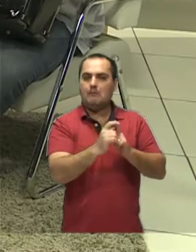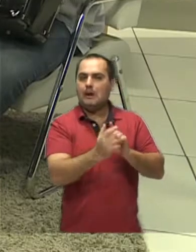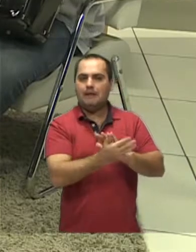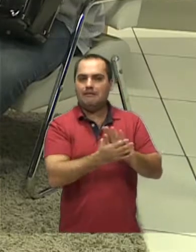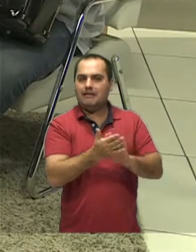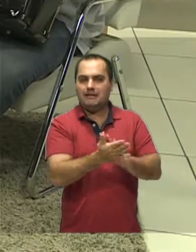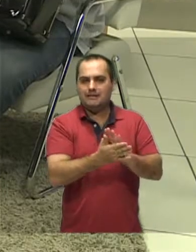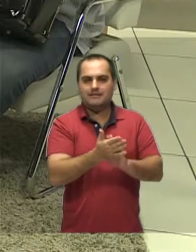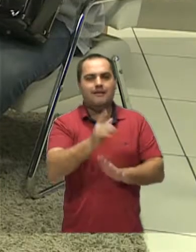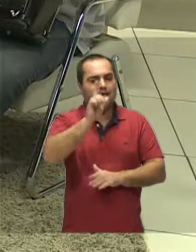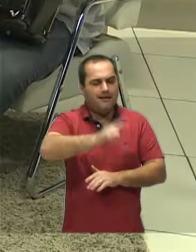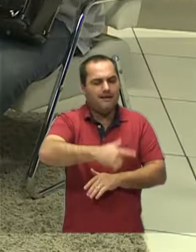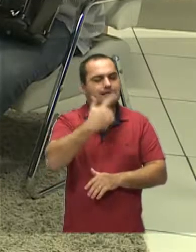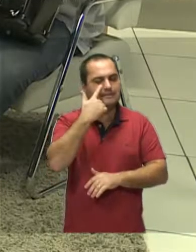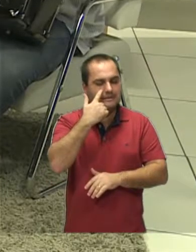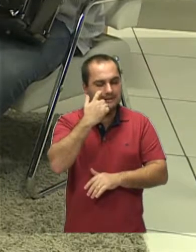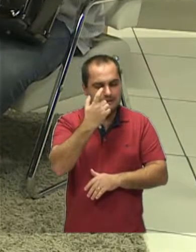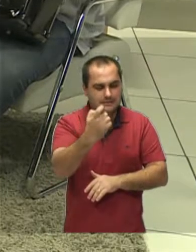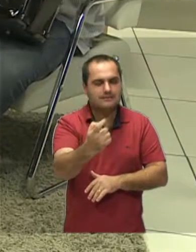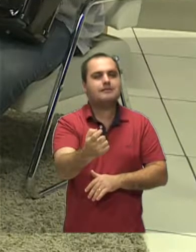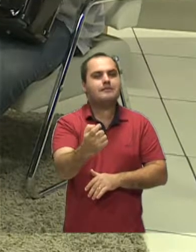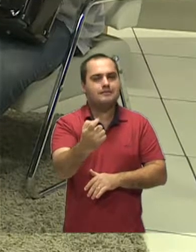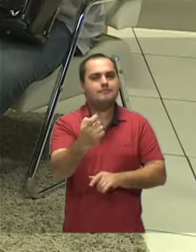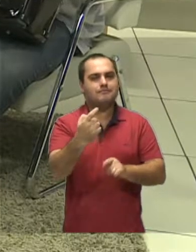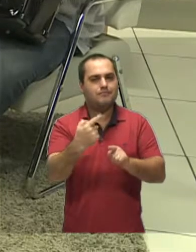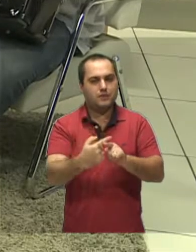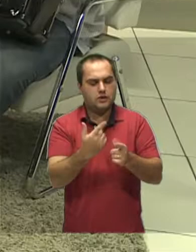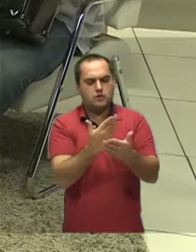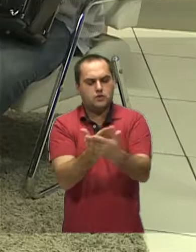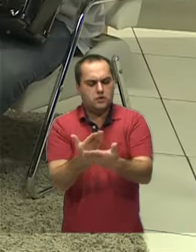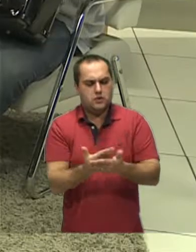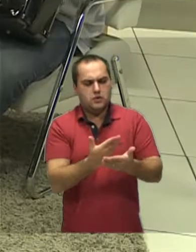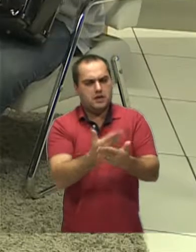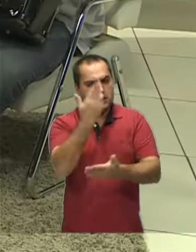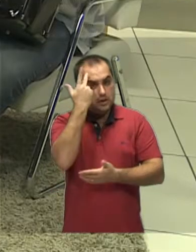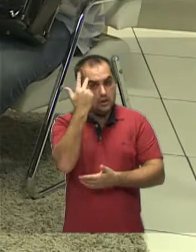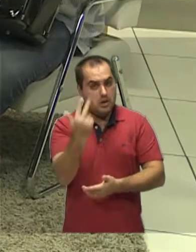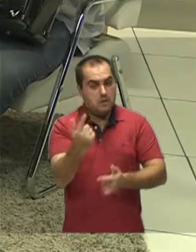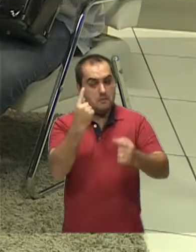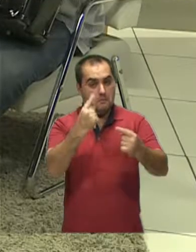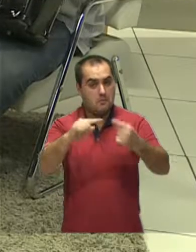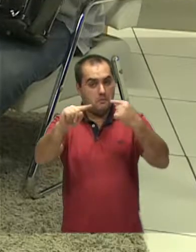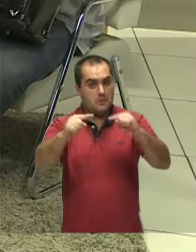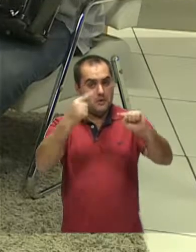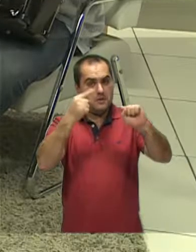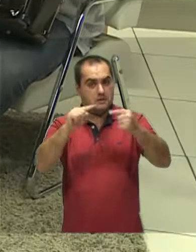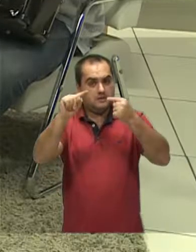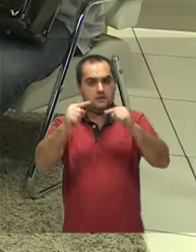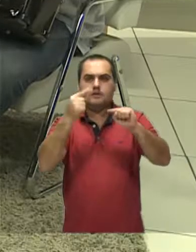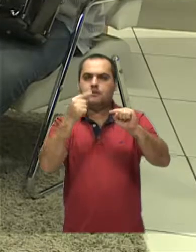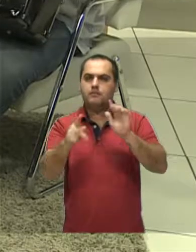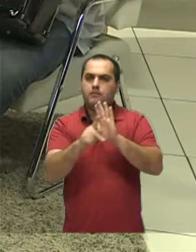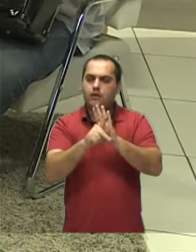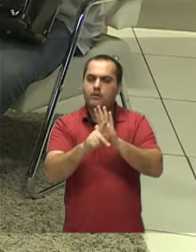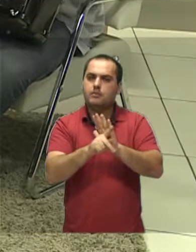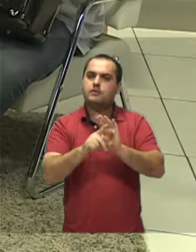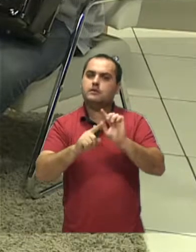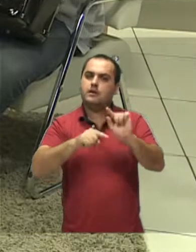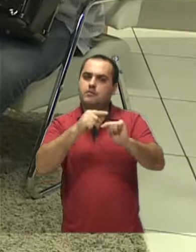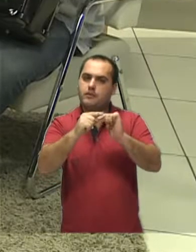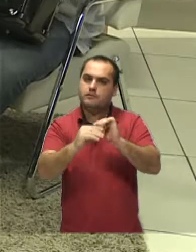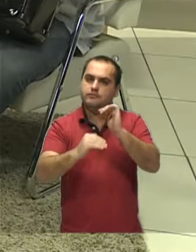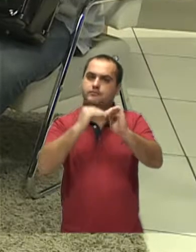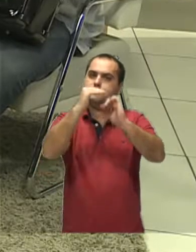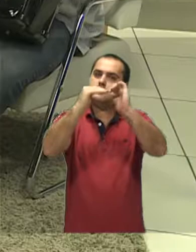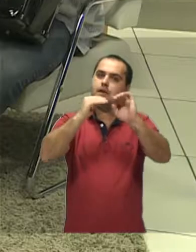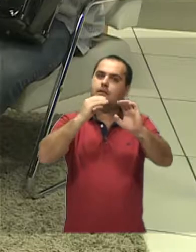muito interessante, né? Porque até estudando a própria história da música, né? É a partir da música instrumental que se desenvolve depois a música